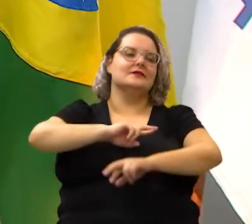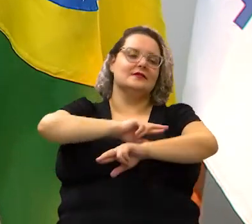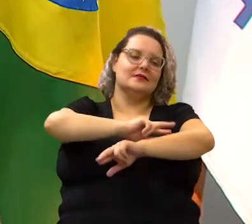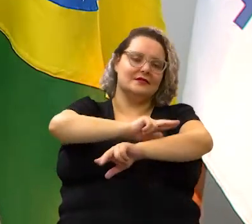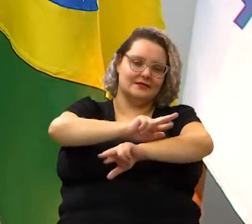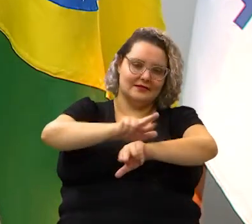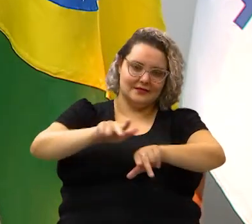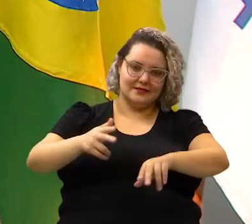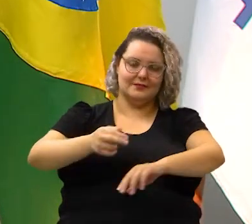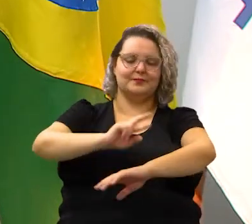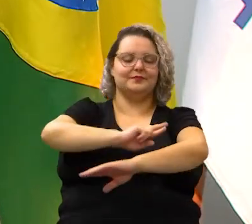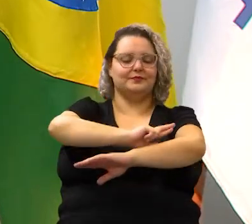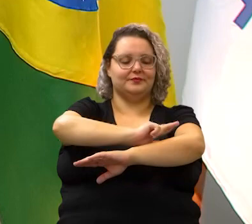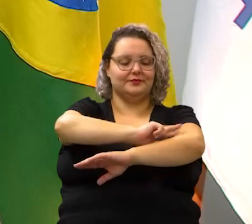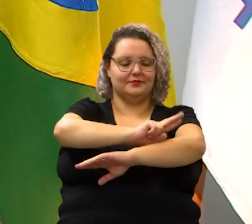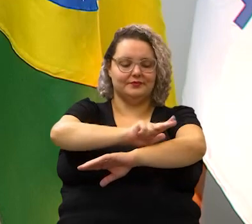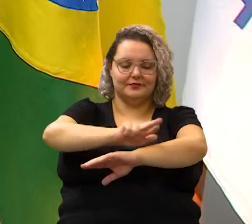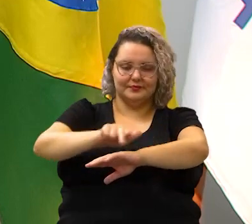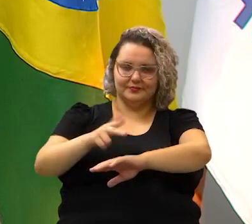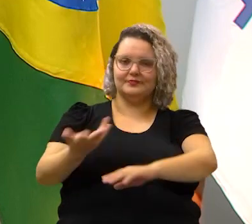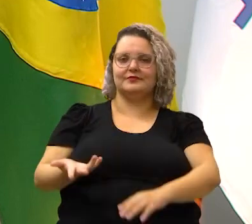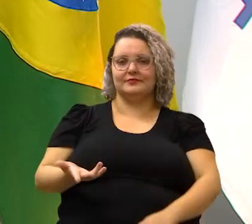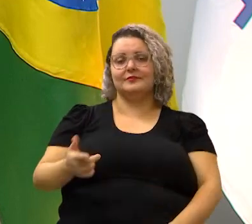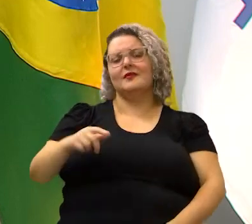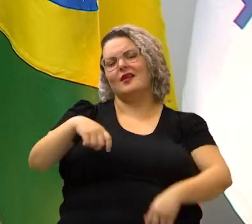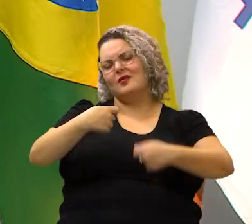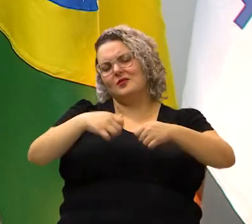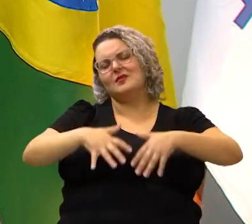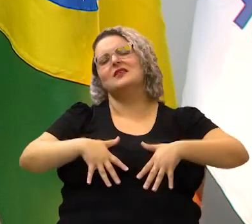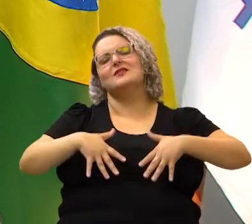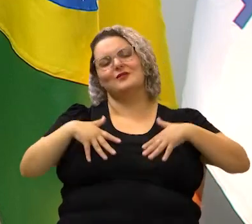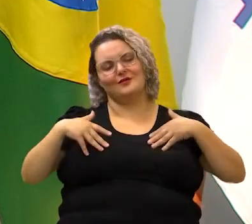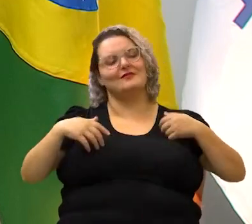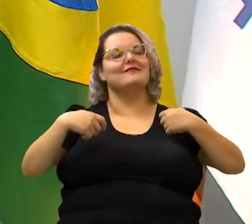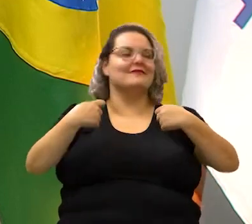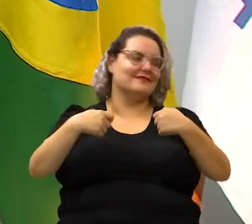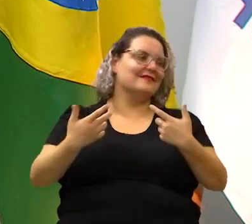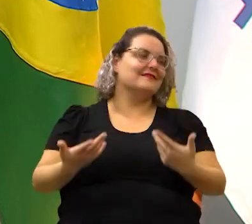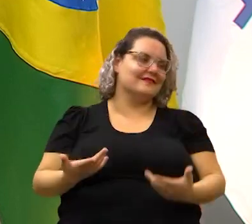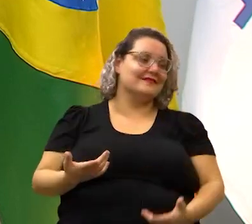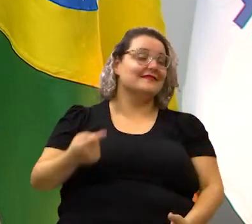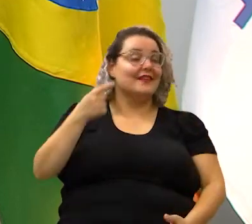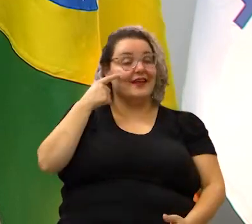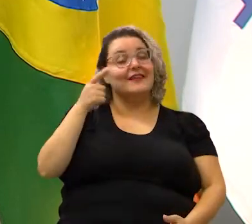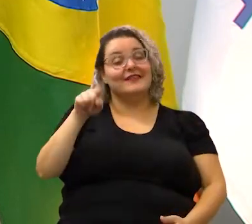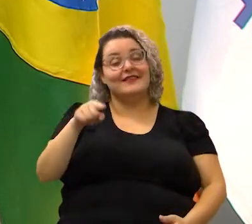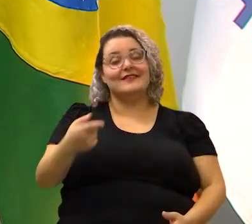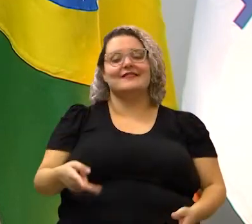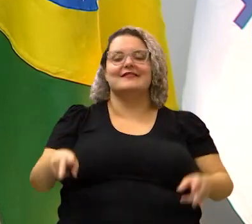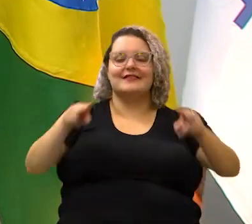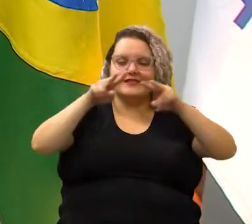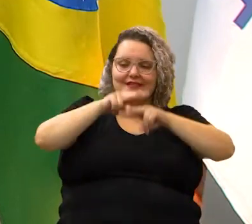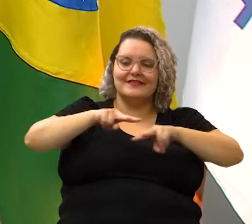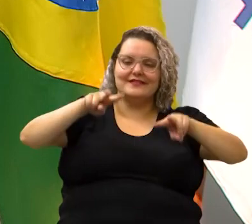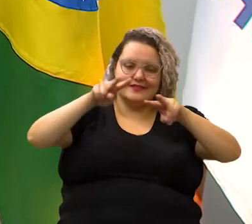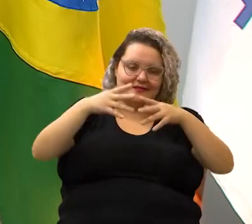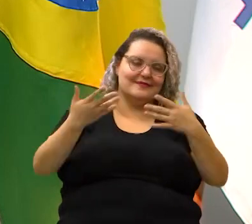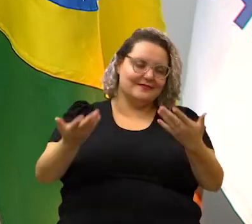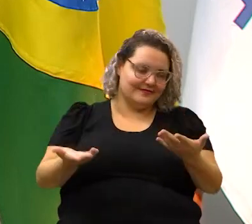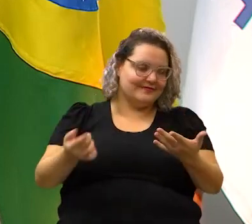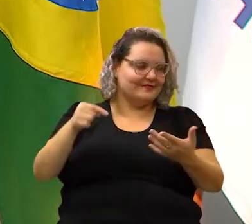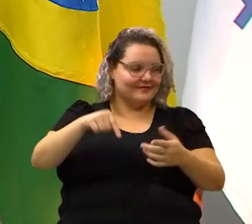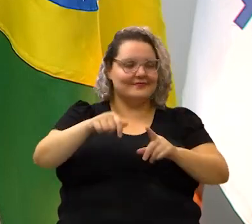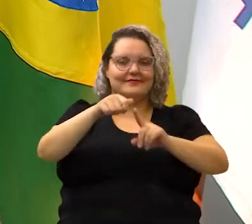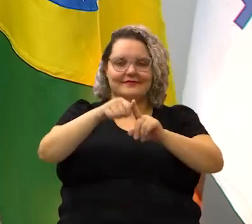múltiplasmas raciais né então eu tenho que se orgulhar disso é uma intenção é essa da visibilidade